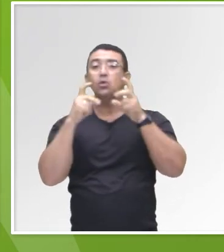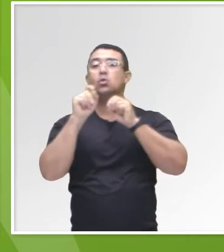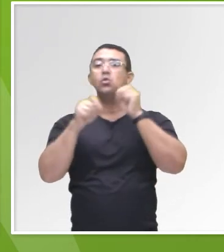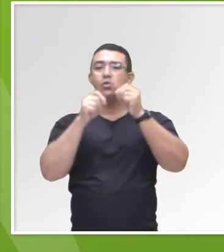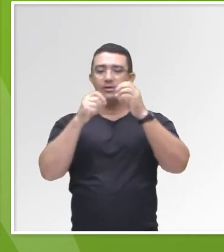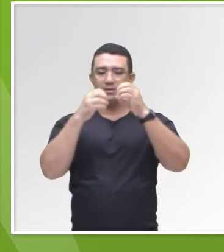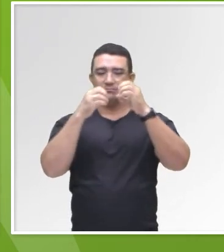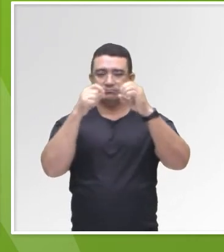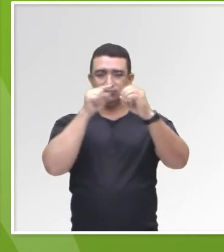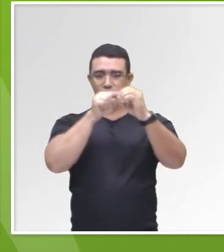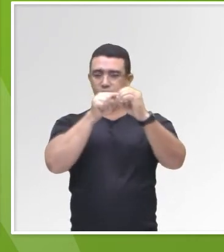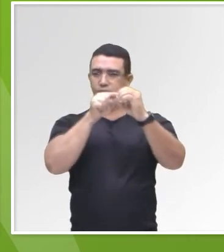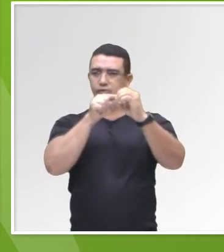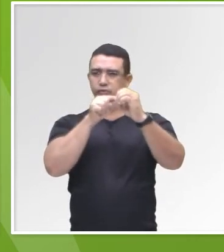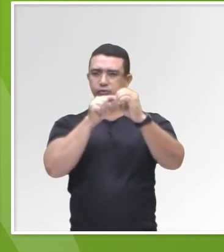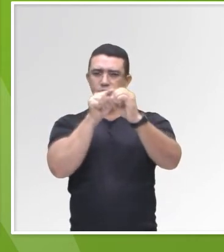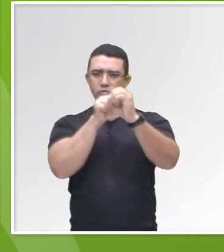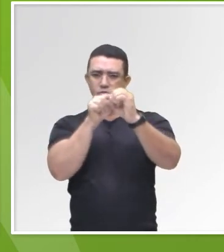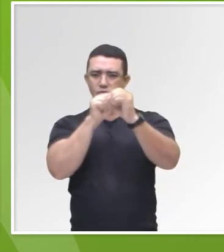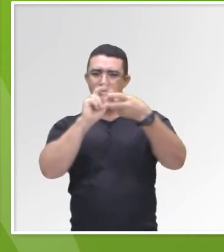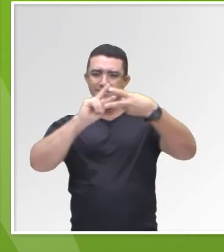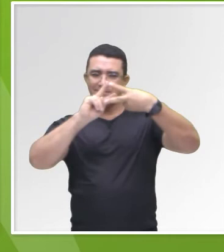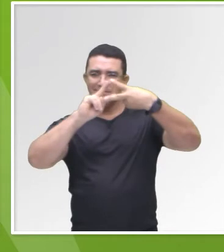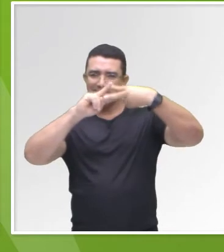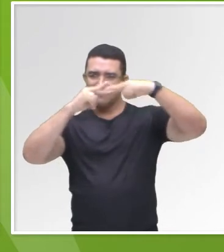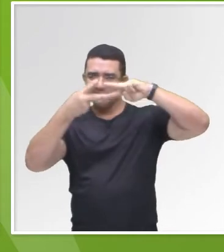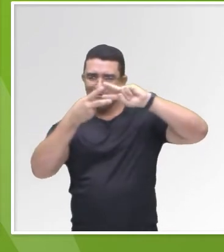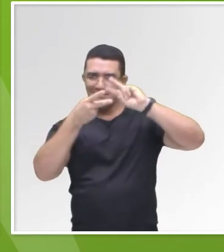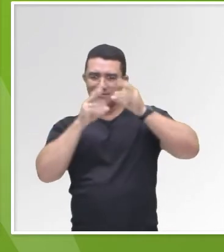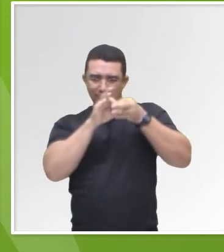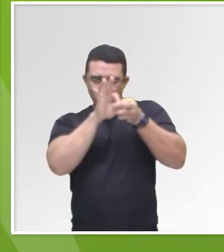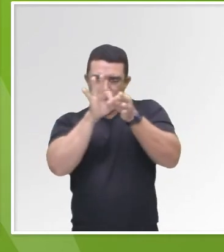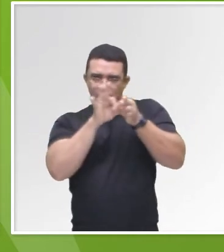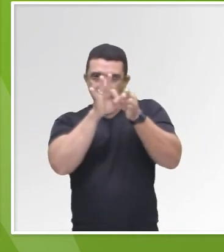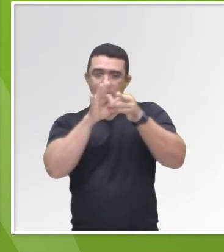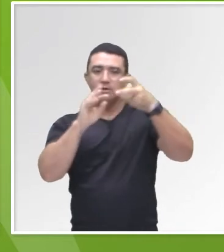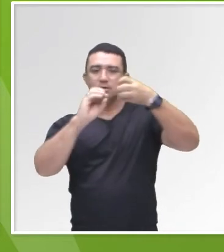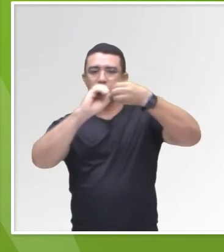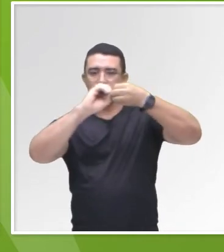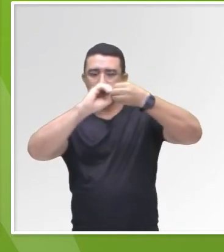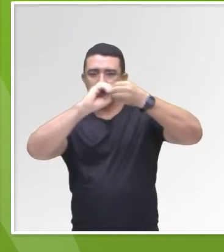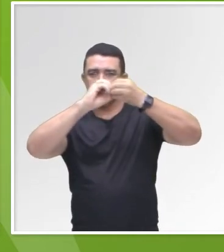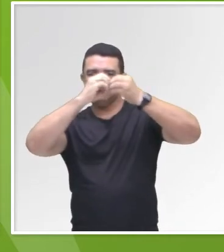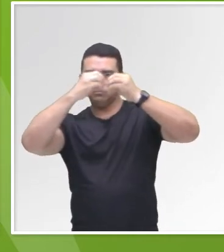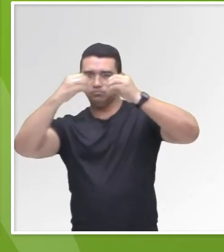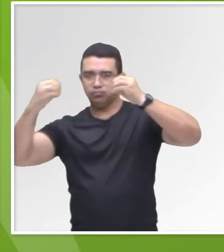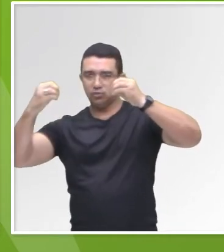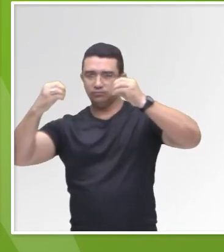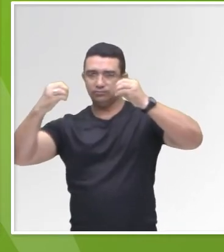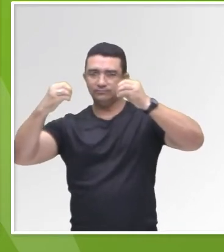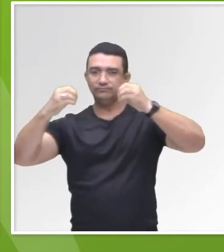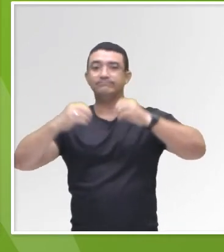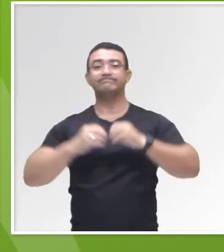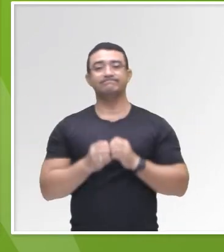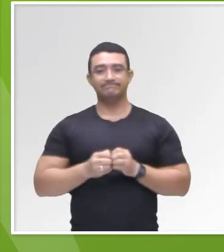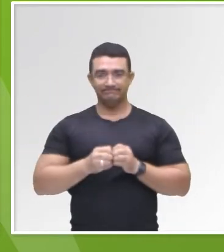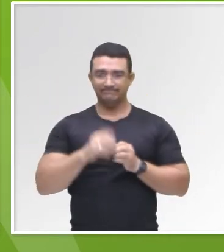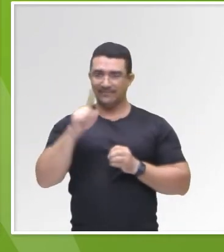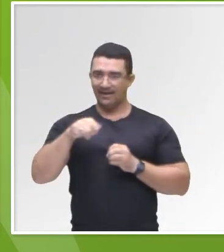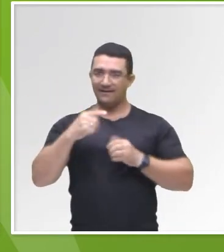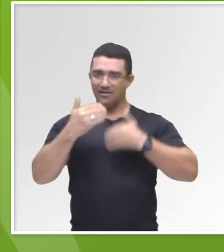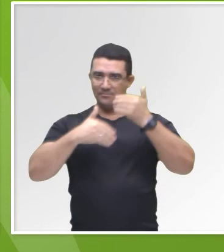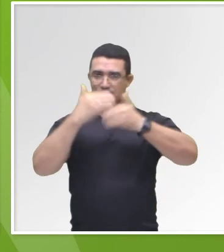que a célula ela começa a se dividir. Olha só. Então a gente tem aqui o